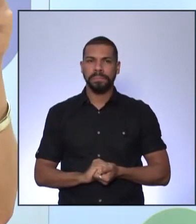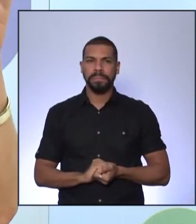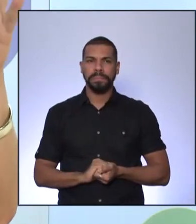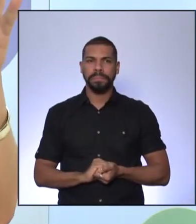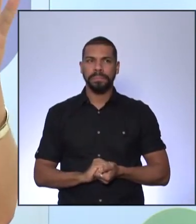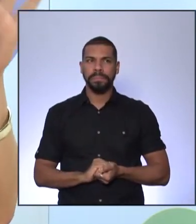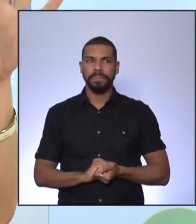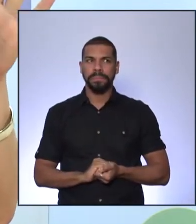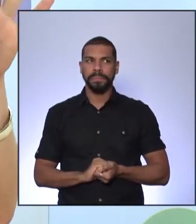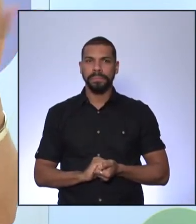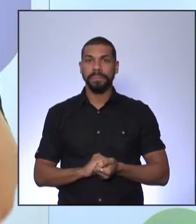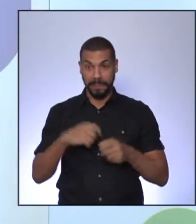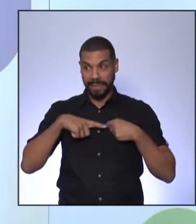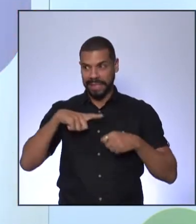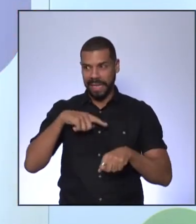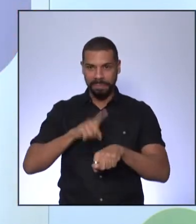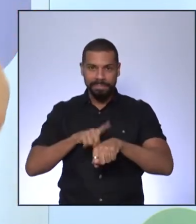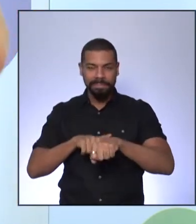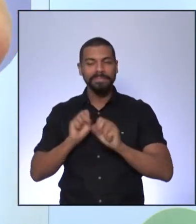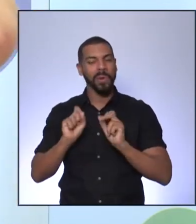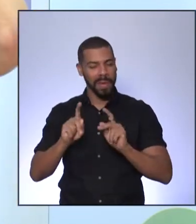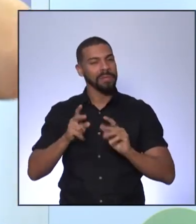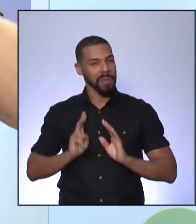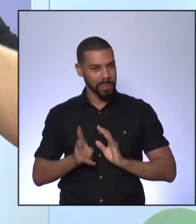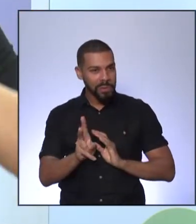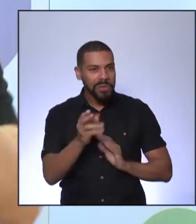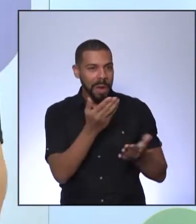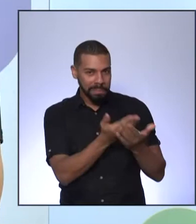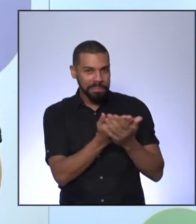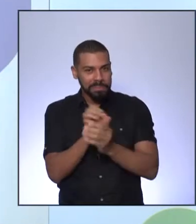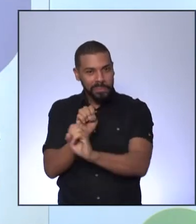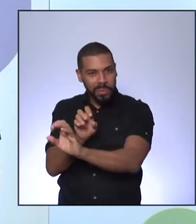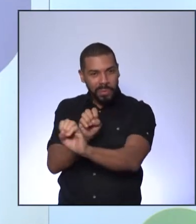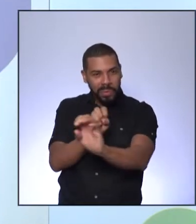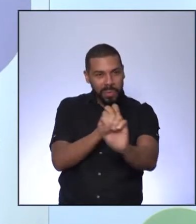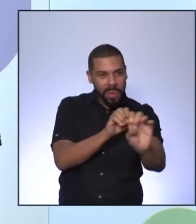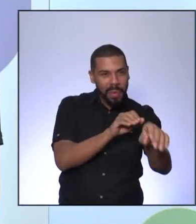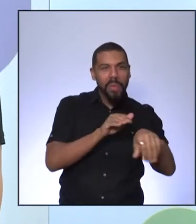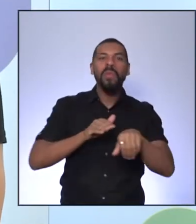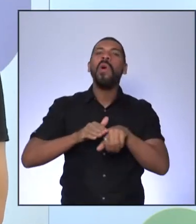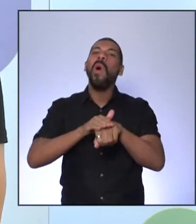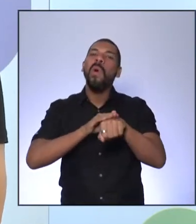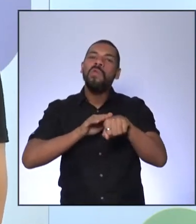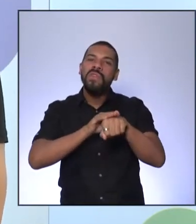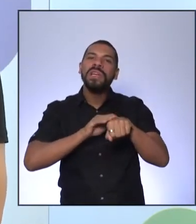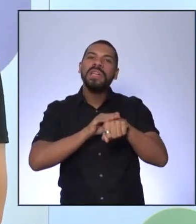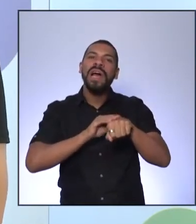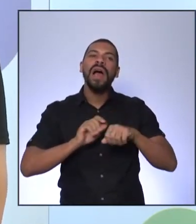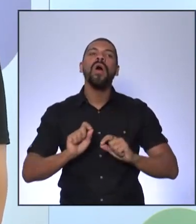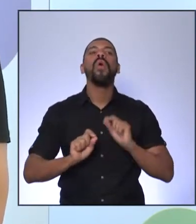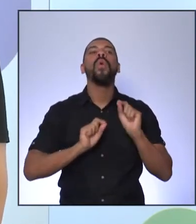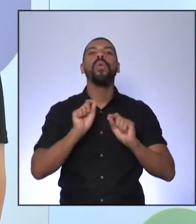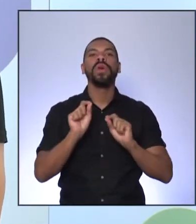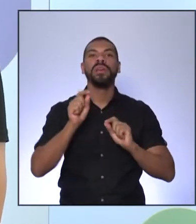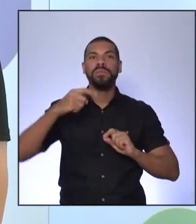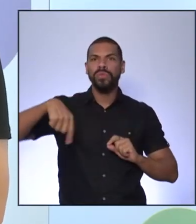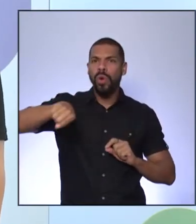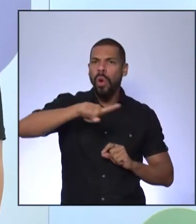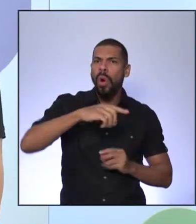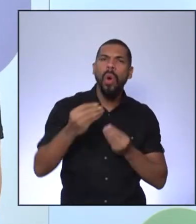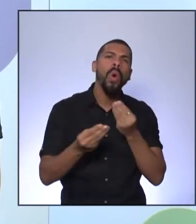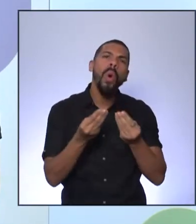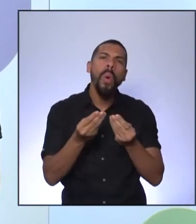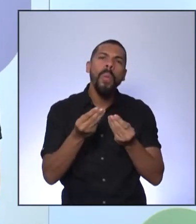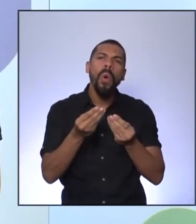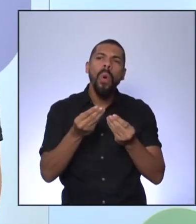tenho de tempo rapidinho. 10 minutos? Legal. Então, a gente vai conversar um pouquinho de como que vocês conseguem